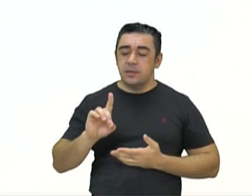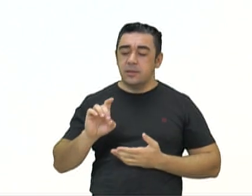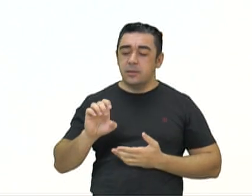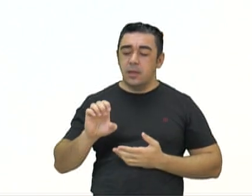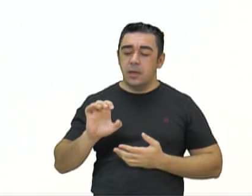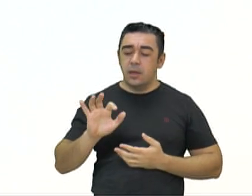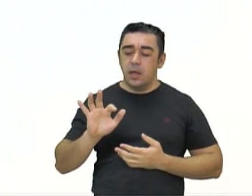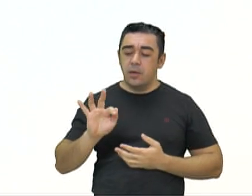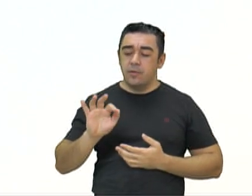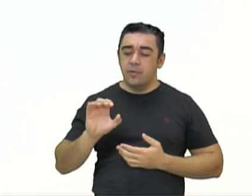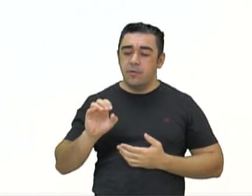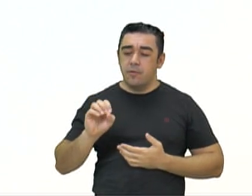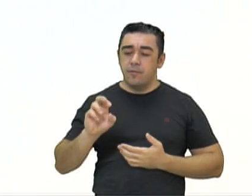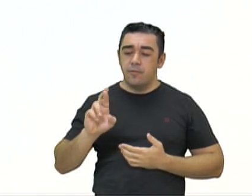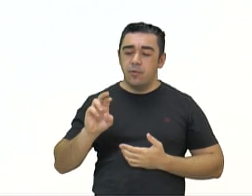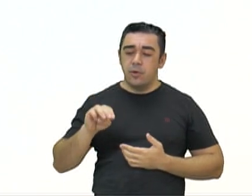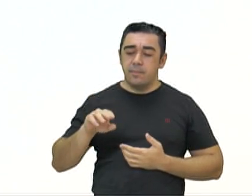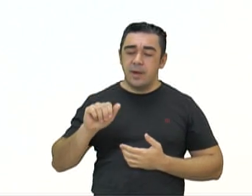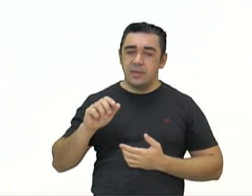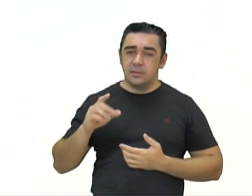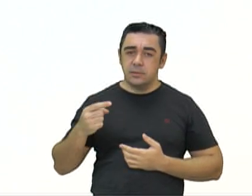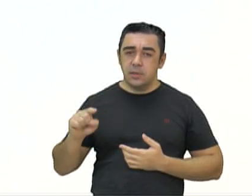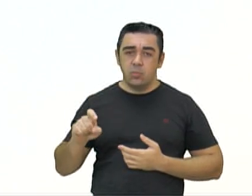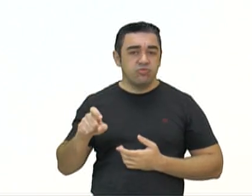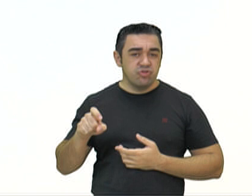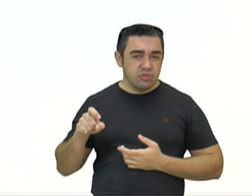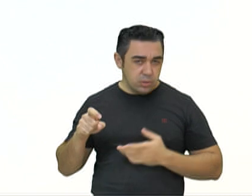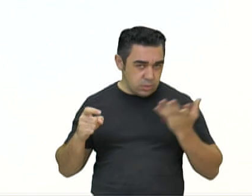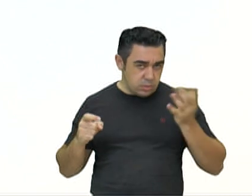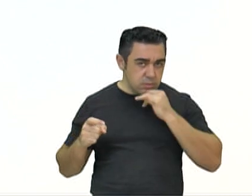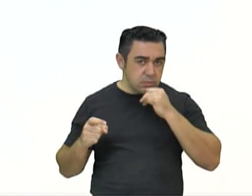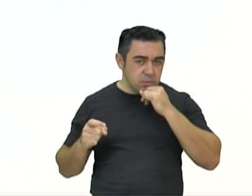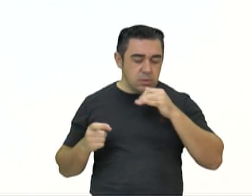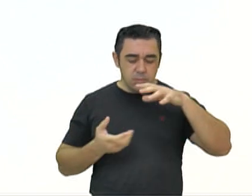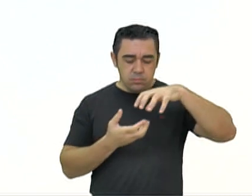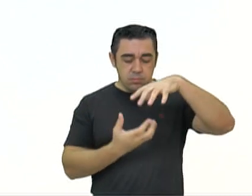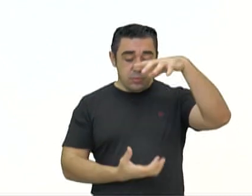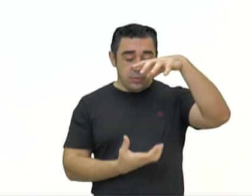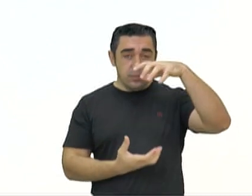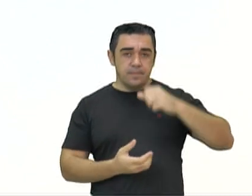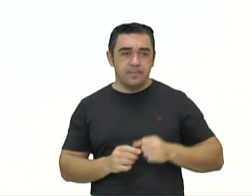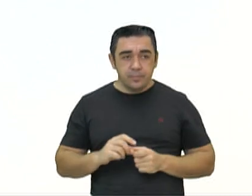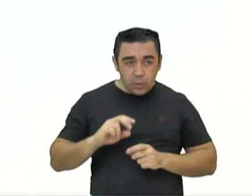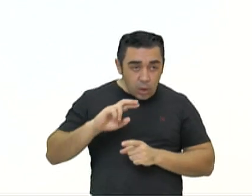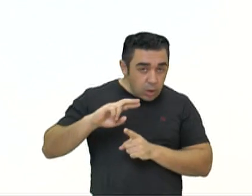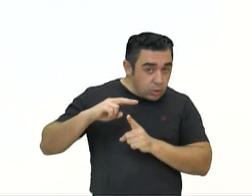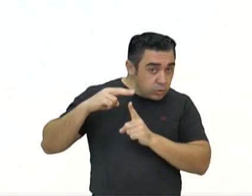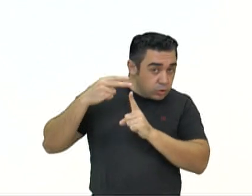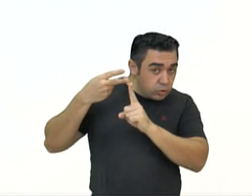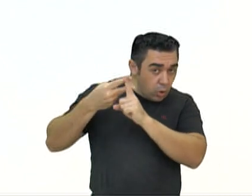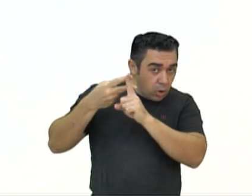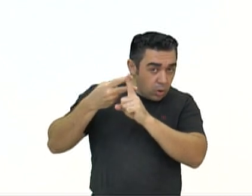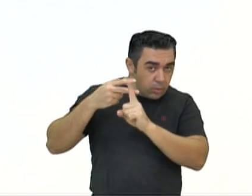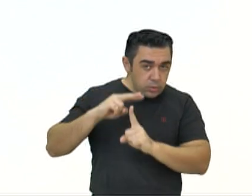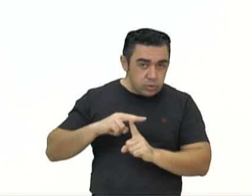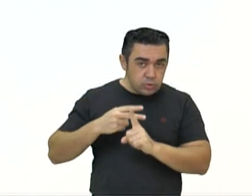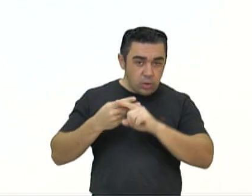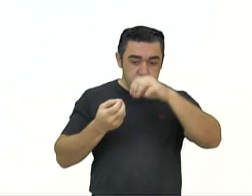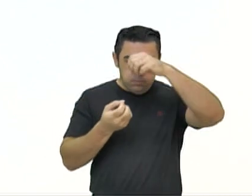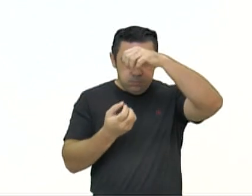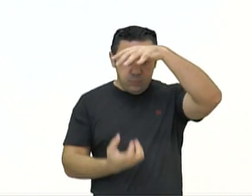chama, uma distância que promoveu uma deformação X. Se eu dobro essa deformação,